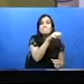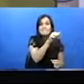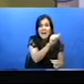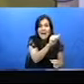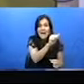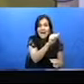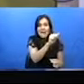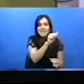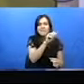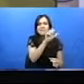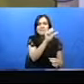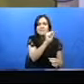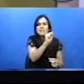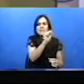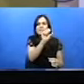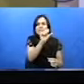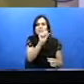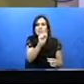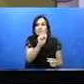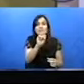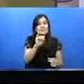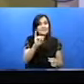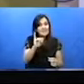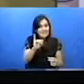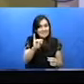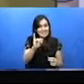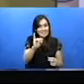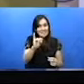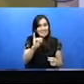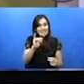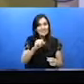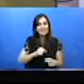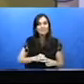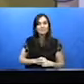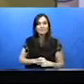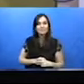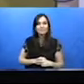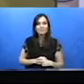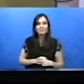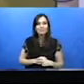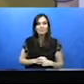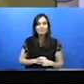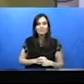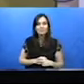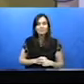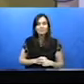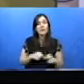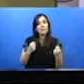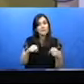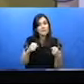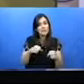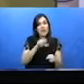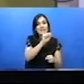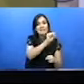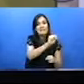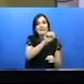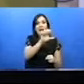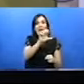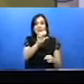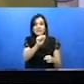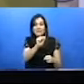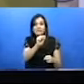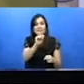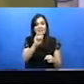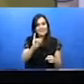Ma. Se, olha, nós usamos para fazer o se, 2 S, fica